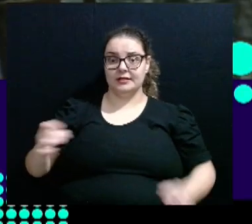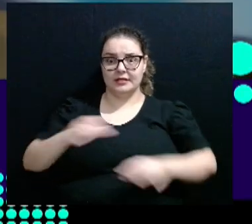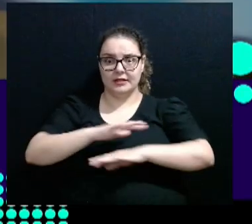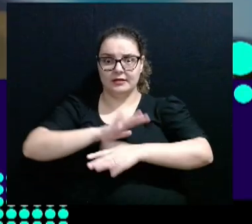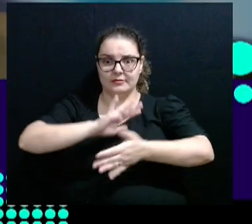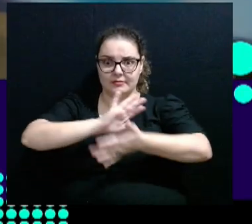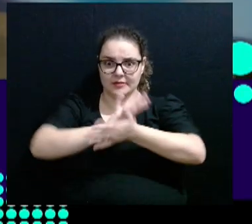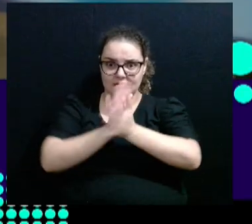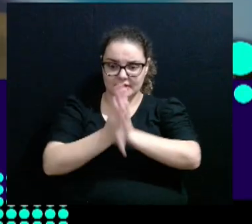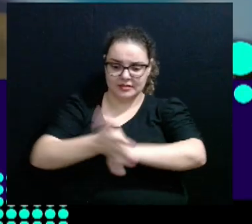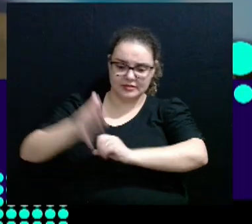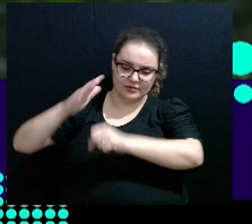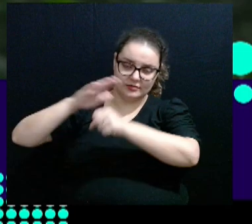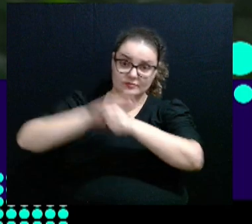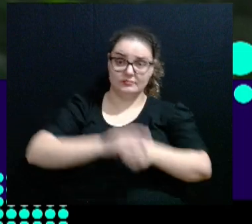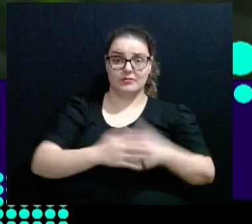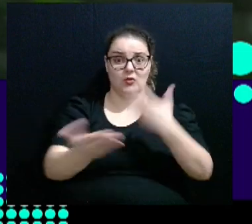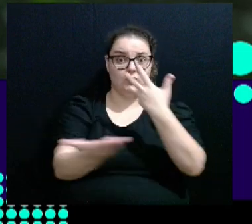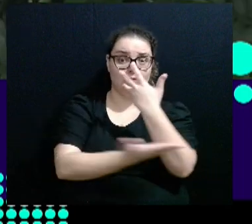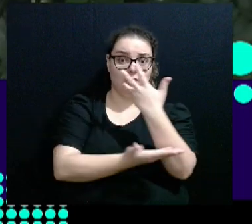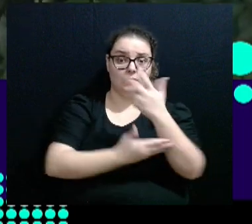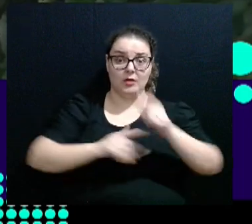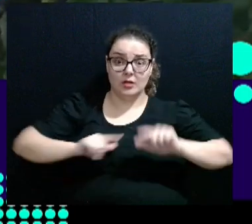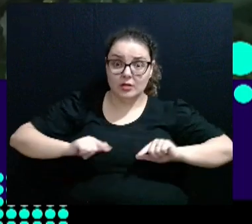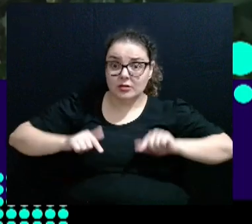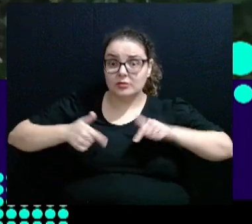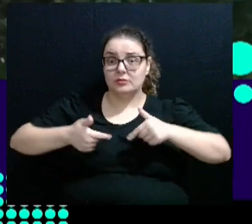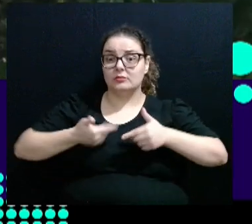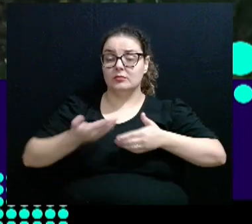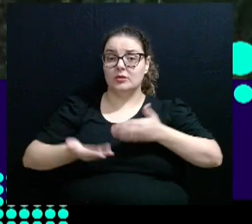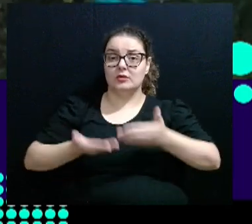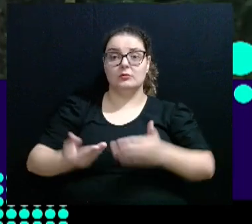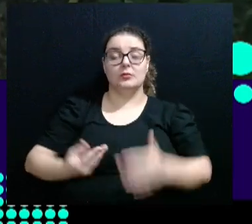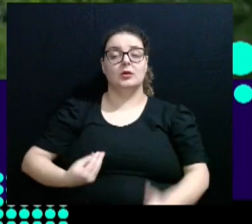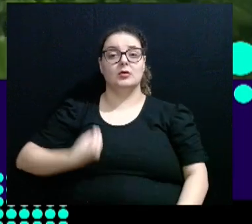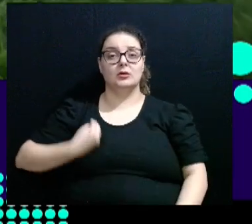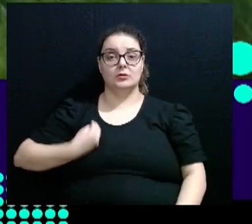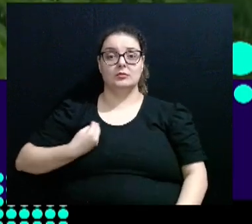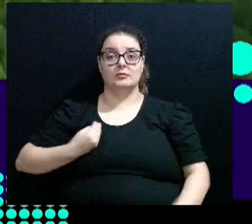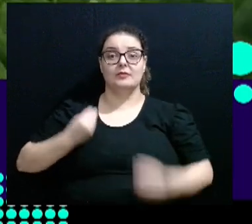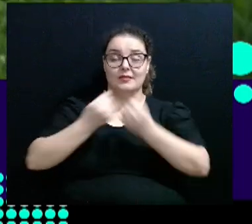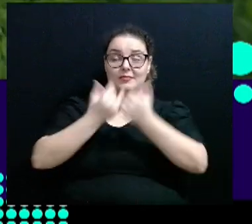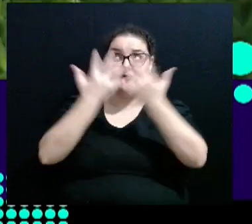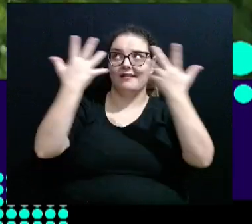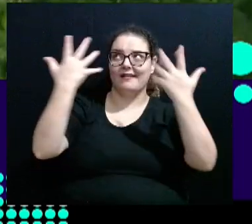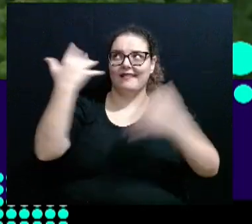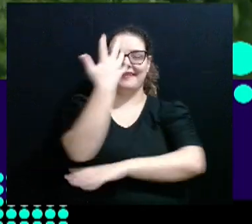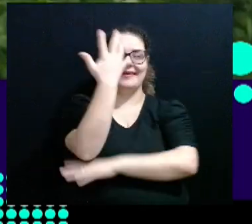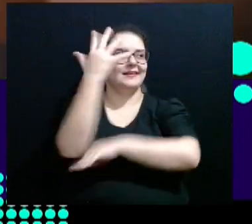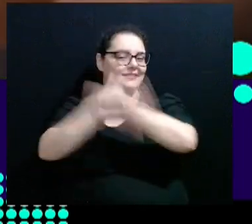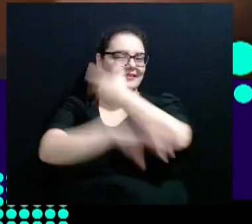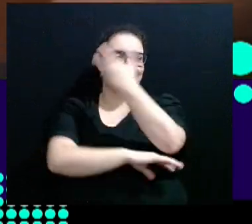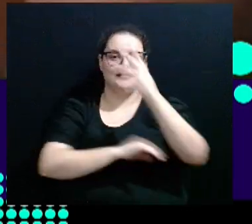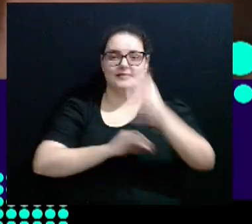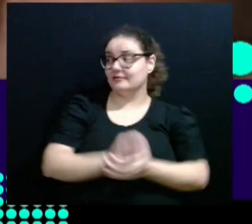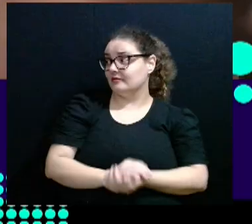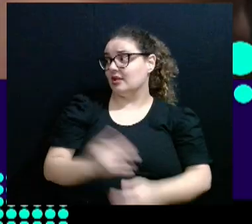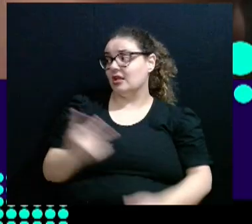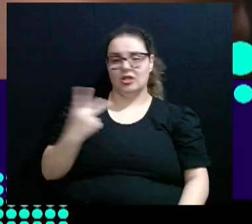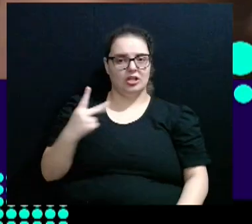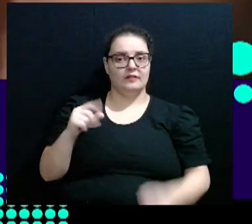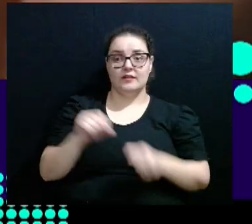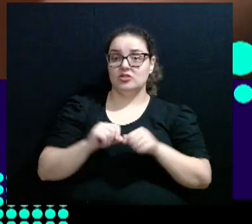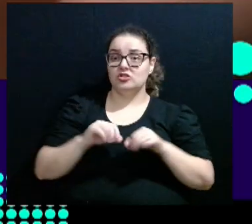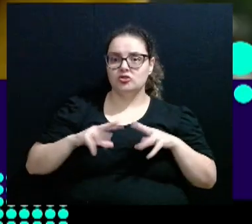desmatamento, lutando para preservar a vida e a magia da natureza. A gente vai fazer de tudo para proteger a